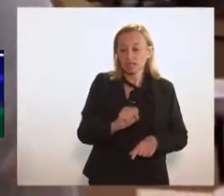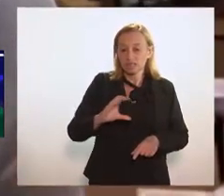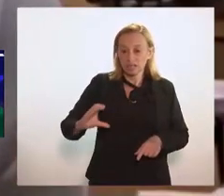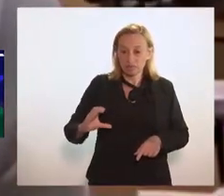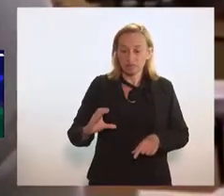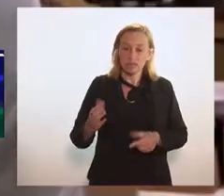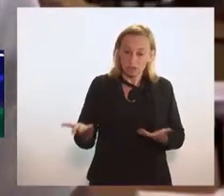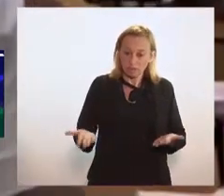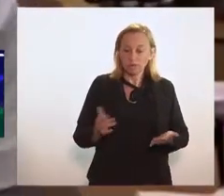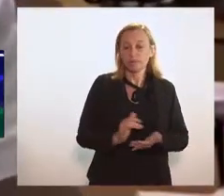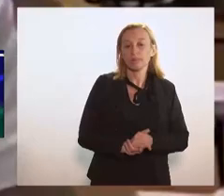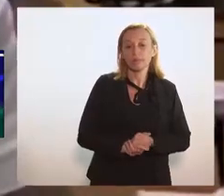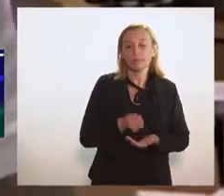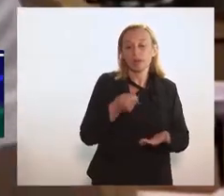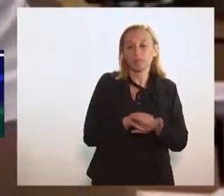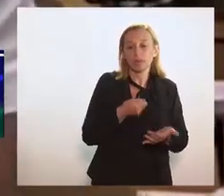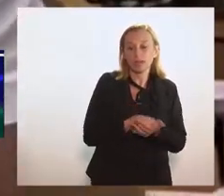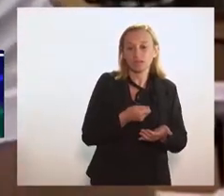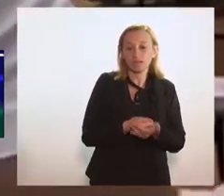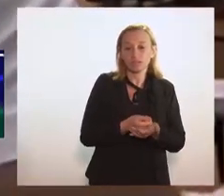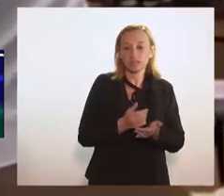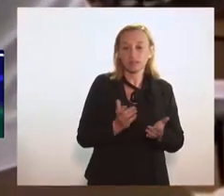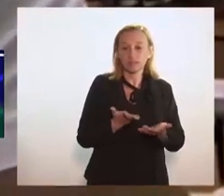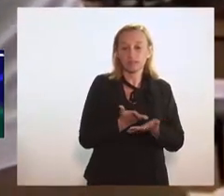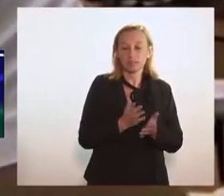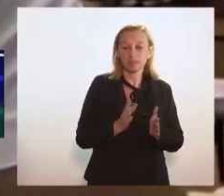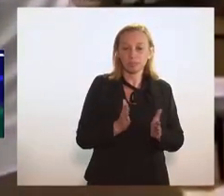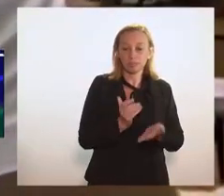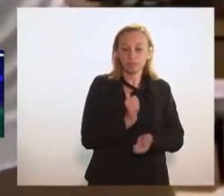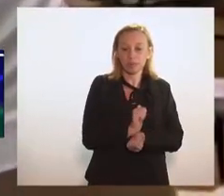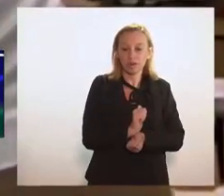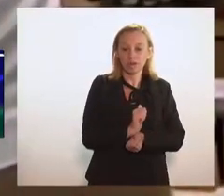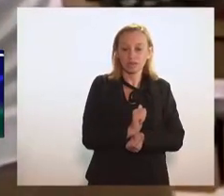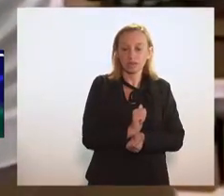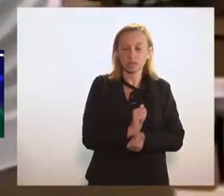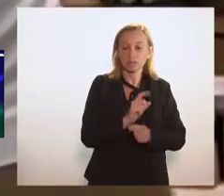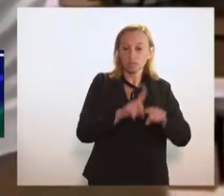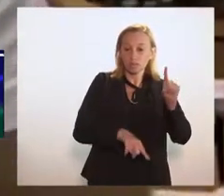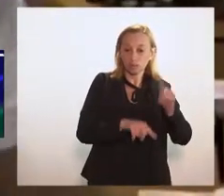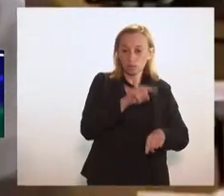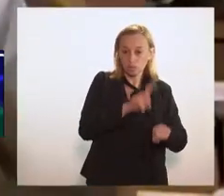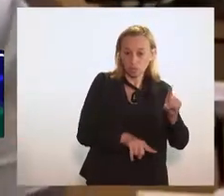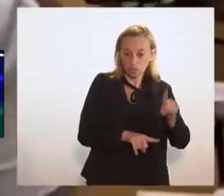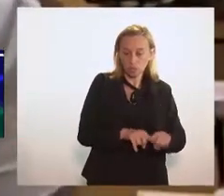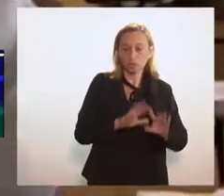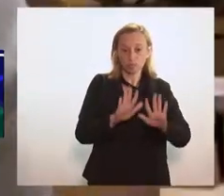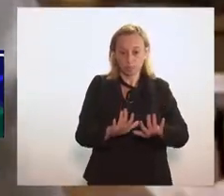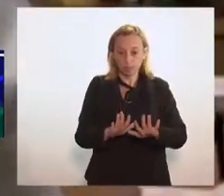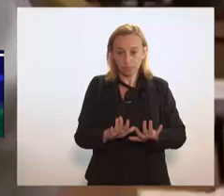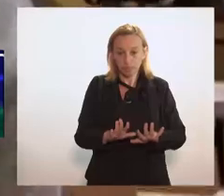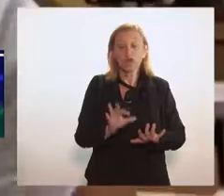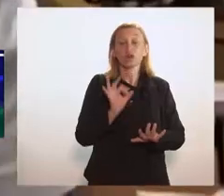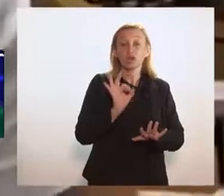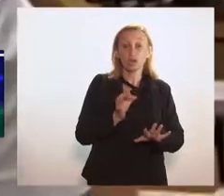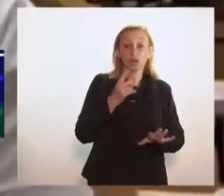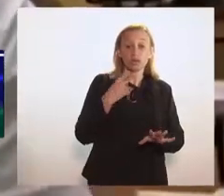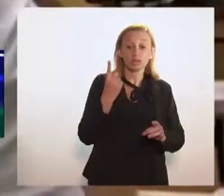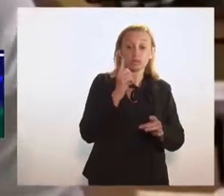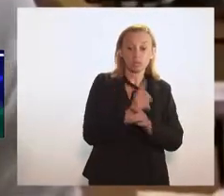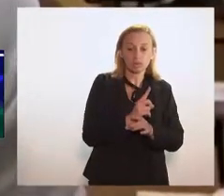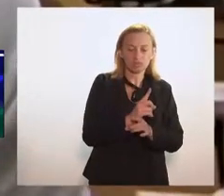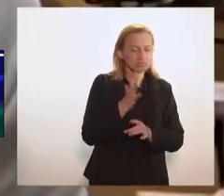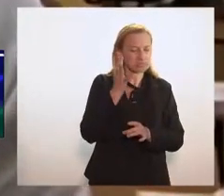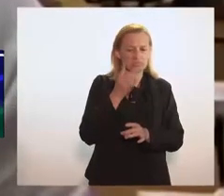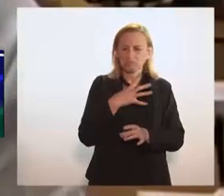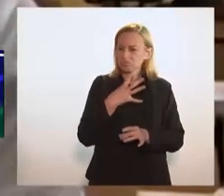no produto e não com base na qualidade do contribuinte. Tá? Isso foi uma coisa que foi descoberta. Eu também não